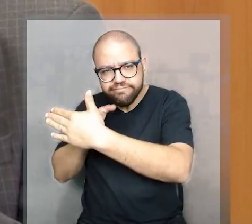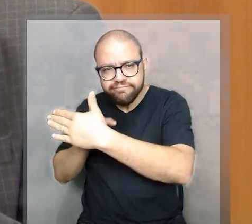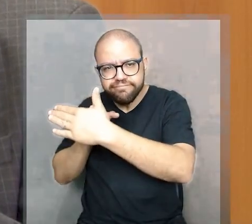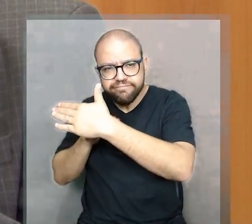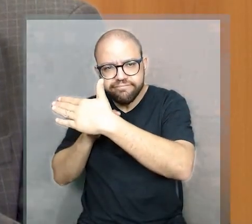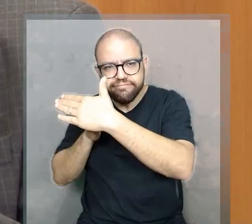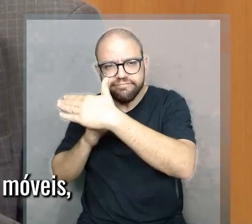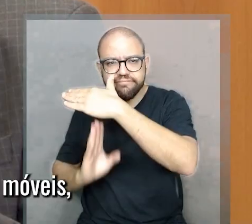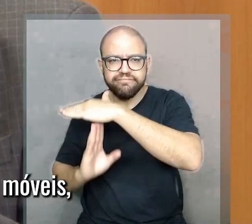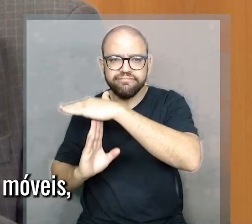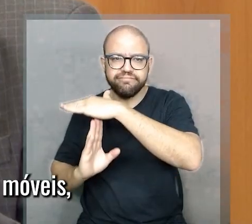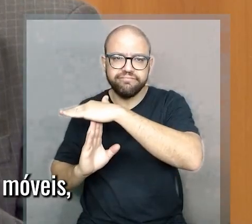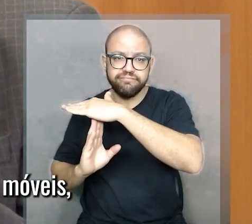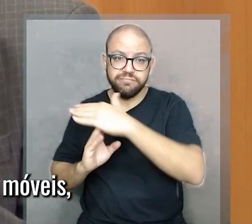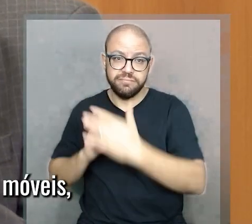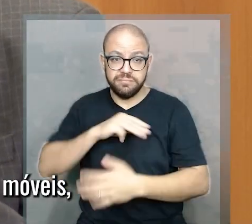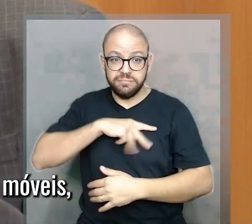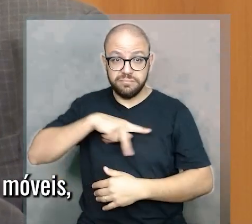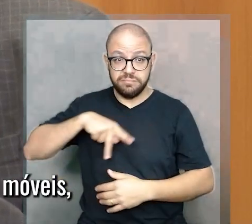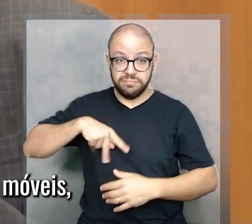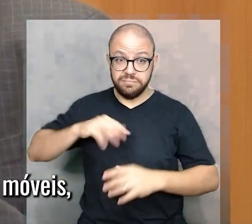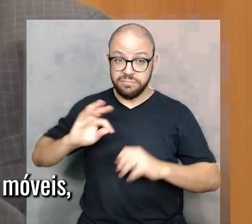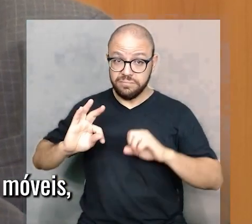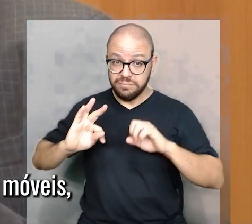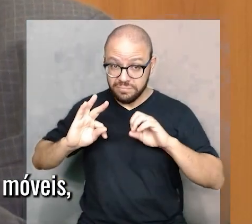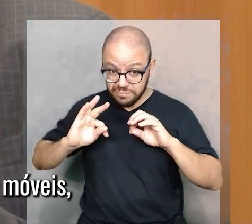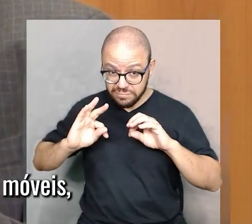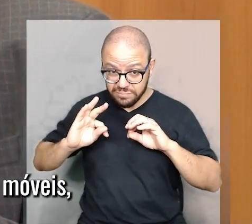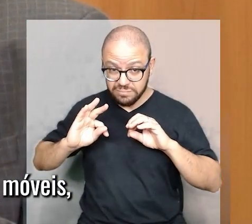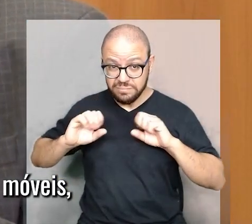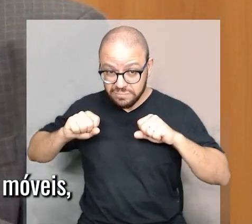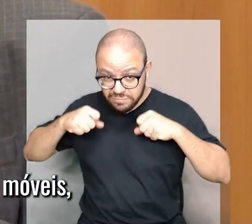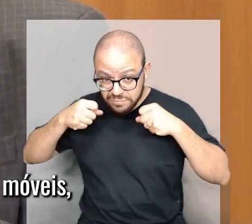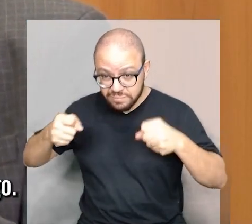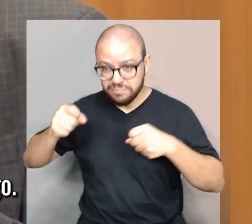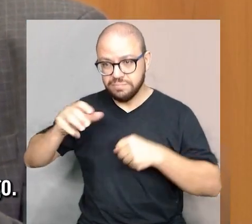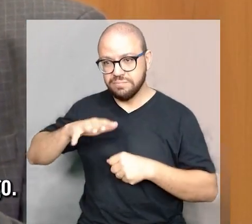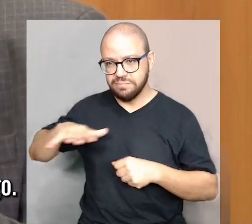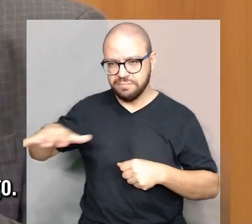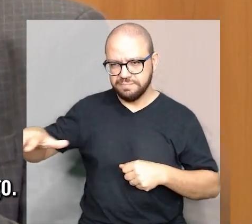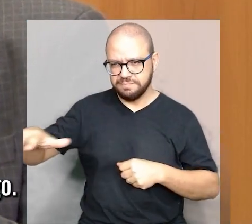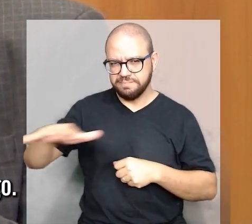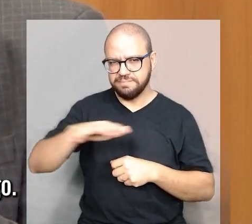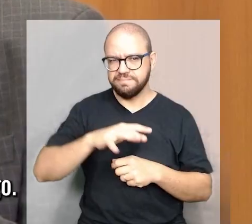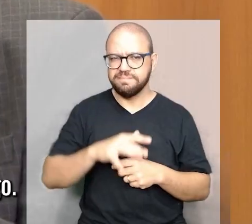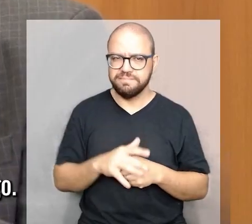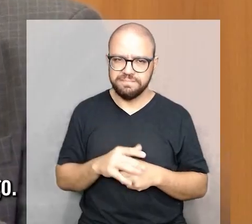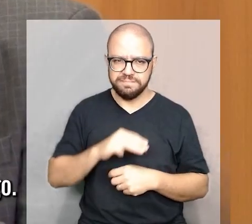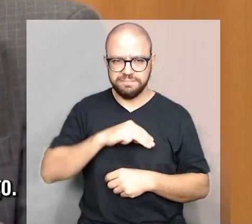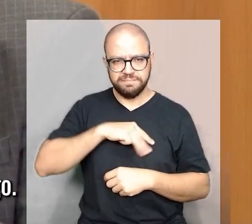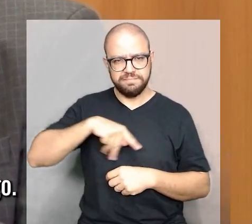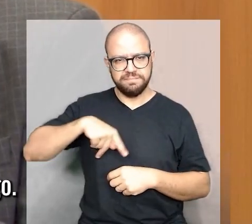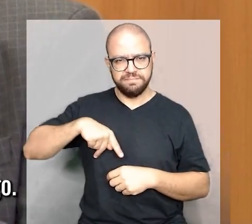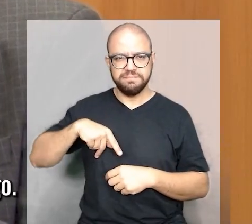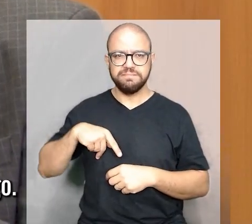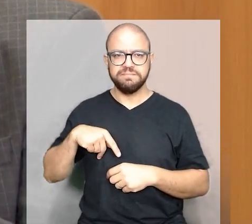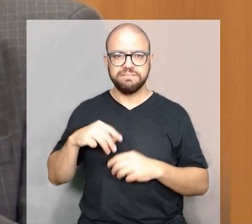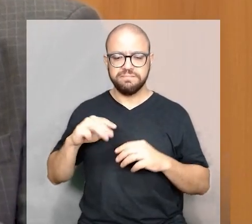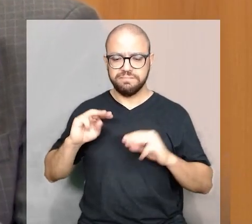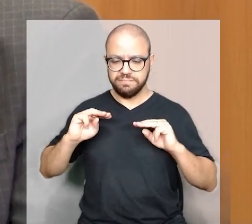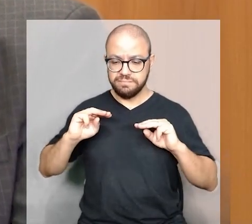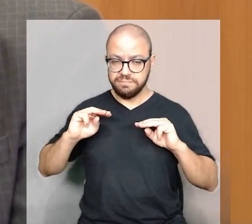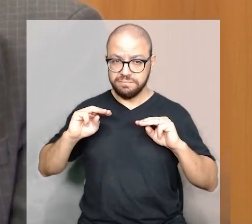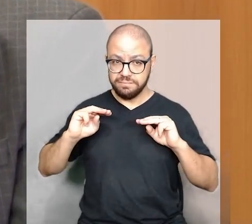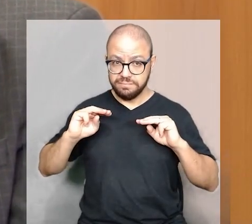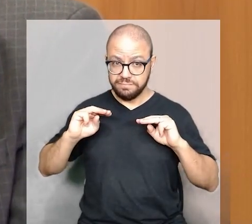O Ministério do Trabalho ele vem levando a sua participação, inclusive em grupos móveis, tem uma articulação muito forte com o Ministério do Trabalho e Emprego, né? Nós